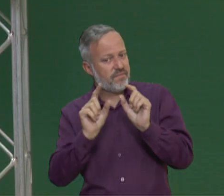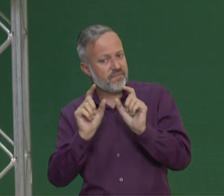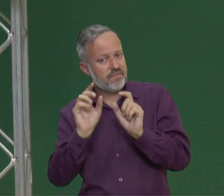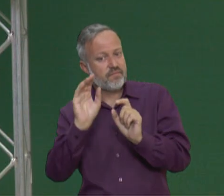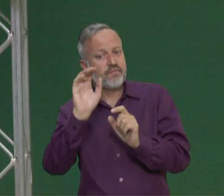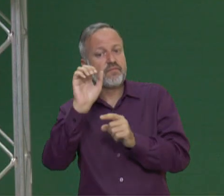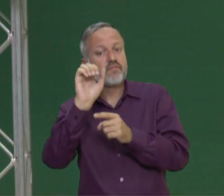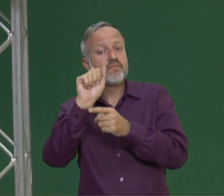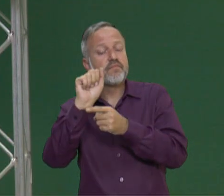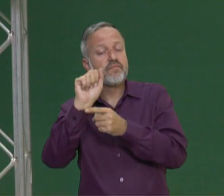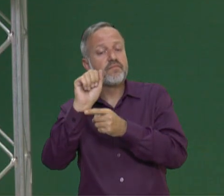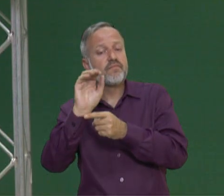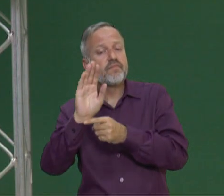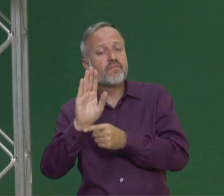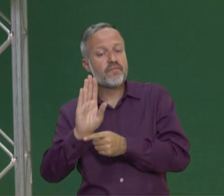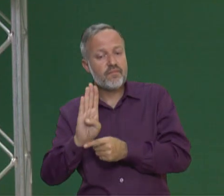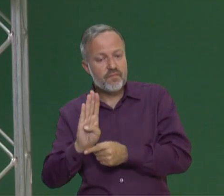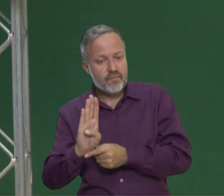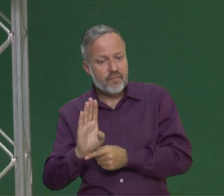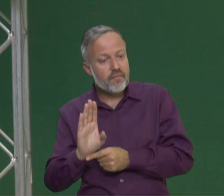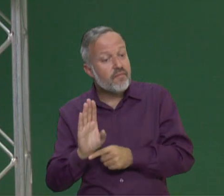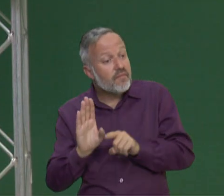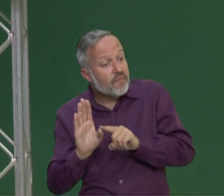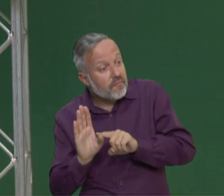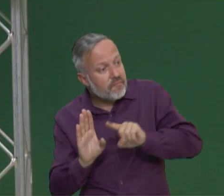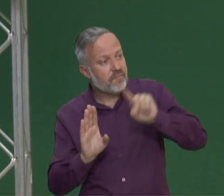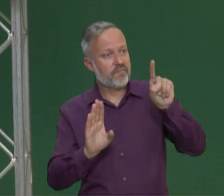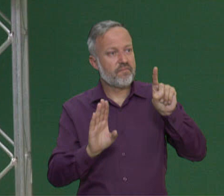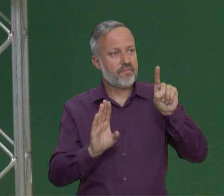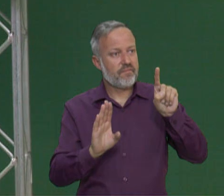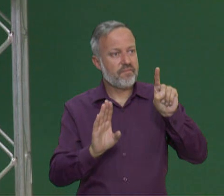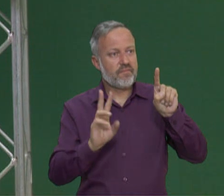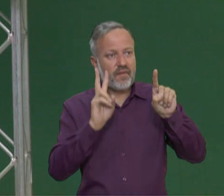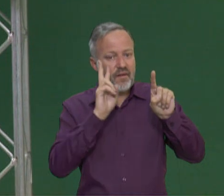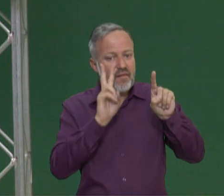aqui vai ser apenas na forma negativa.